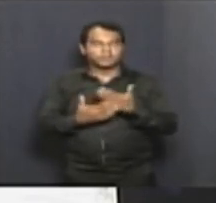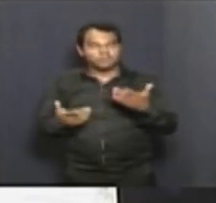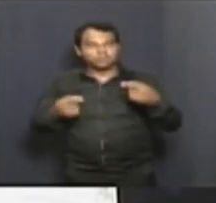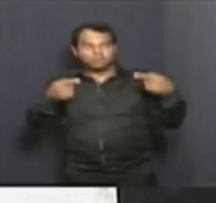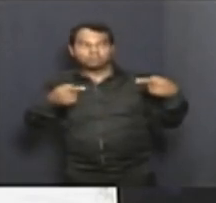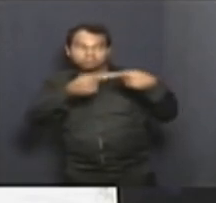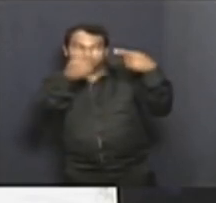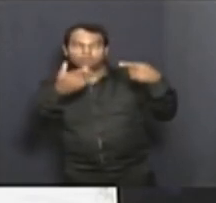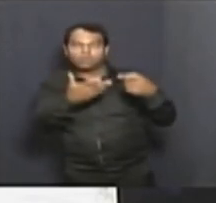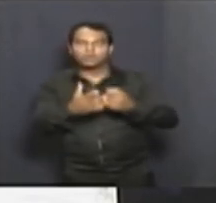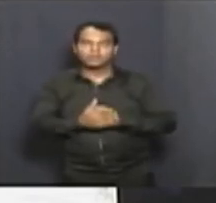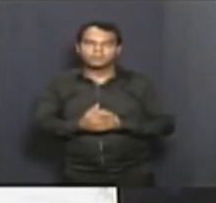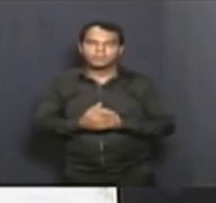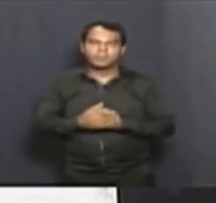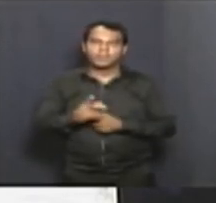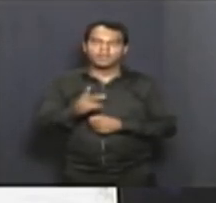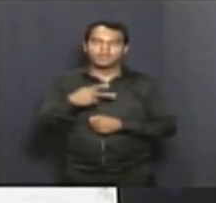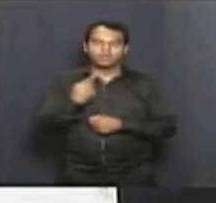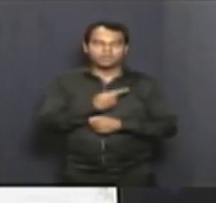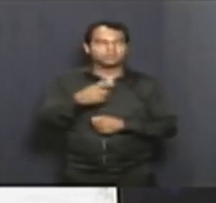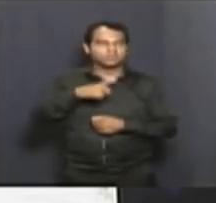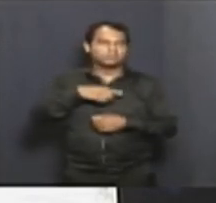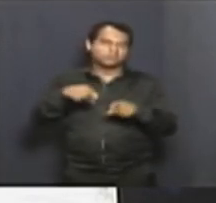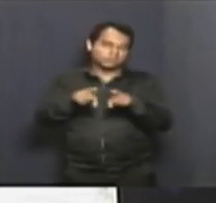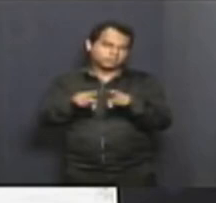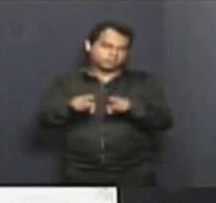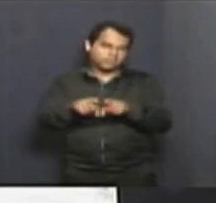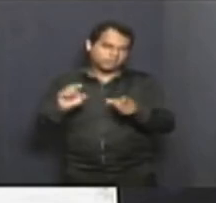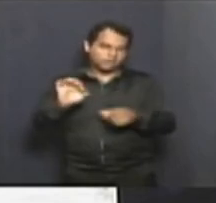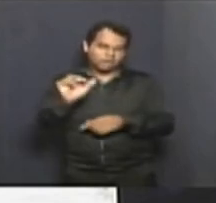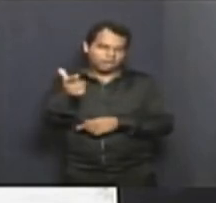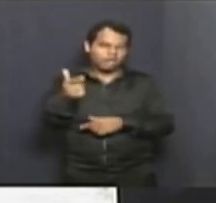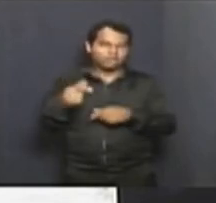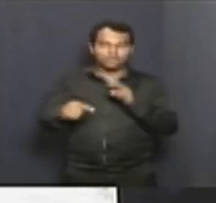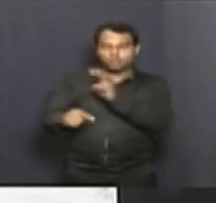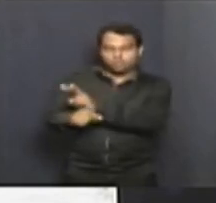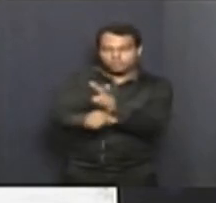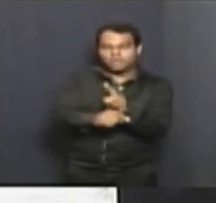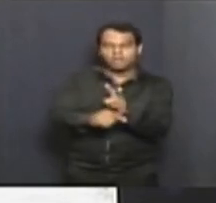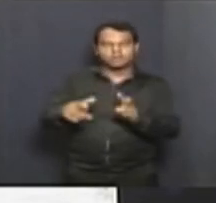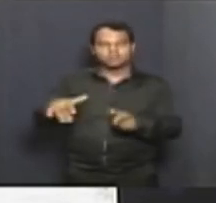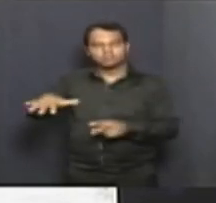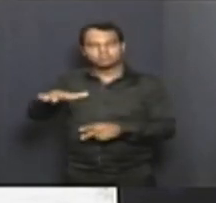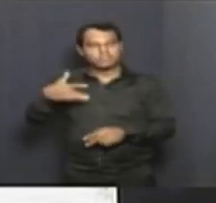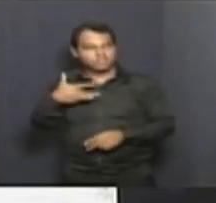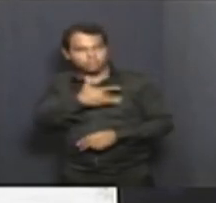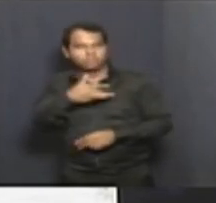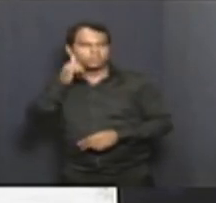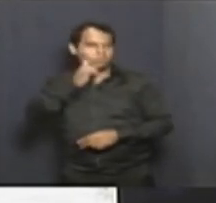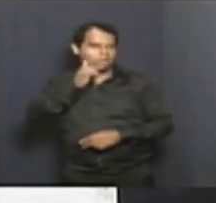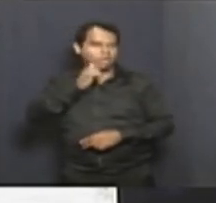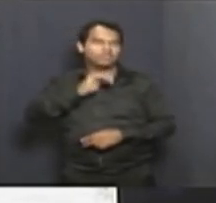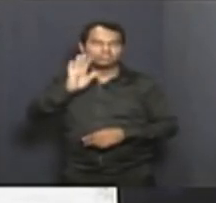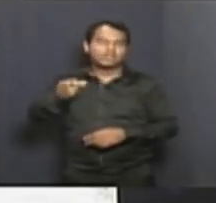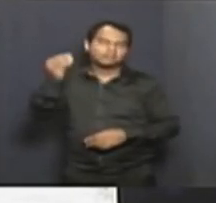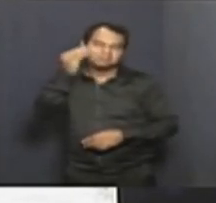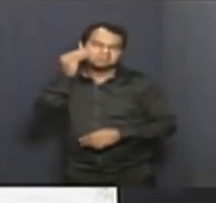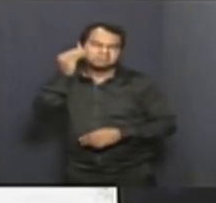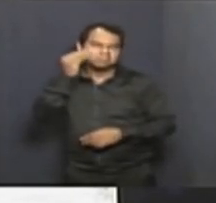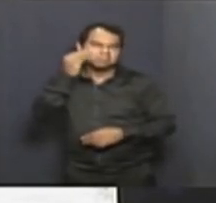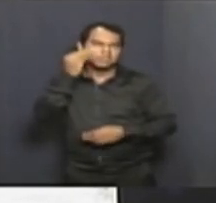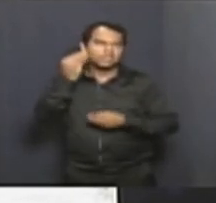concordância e nós temos também logicamente cuidar da saúde das mulheres eu tentei tentei de todas as formas aqui